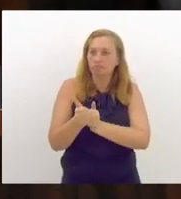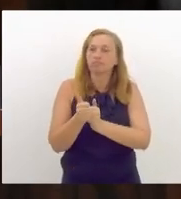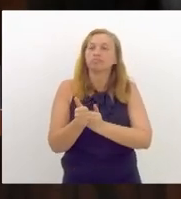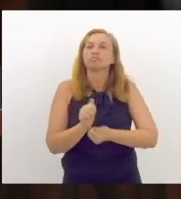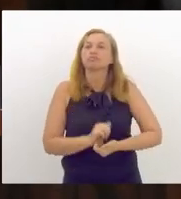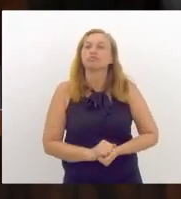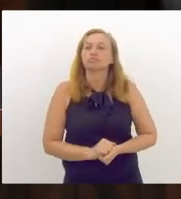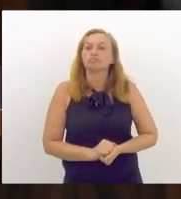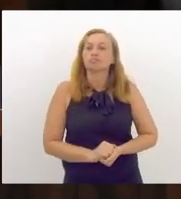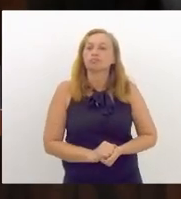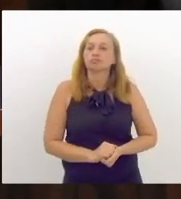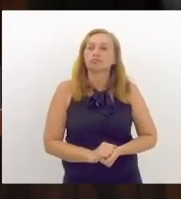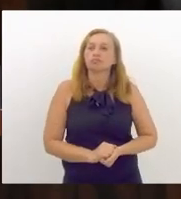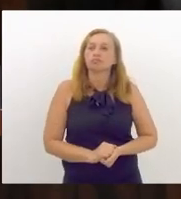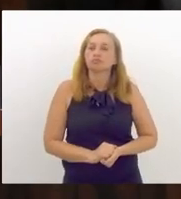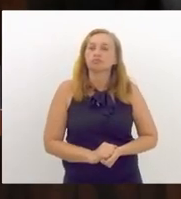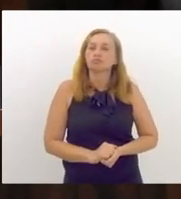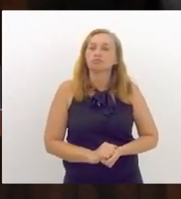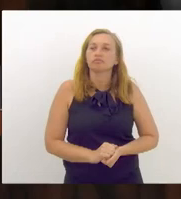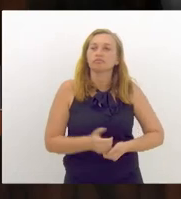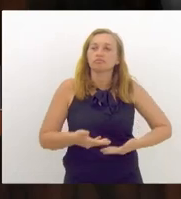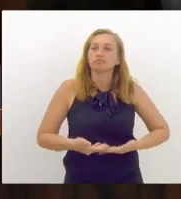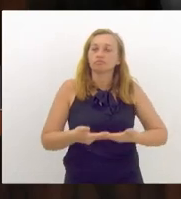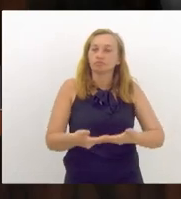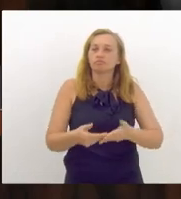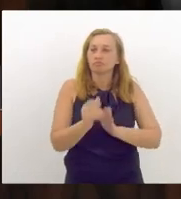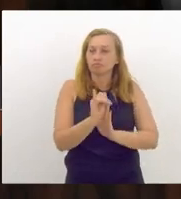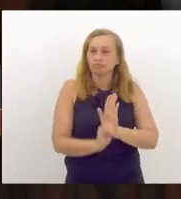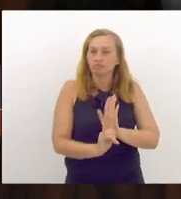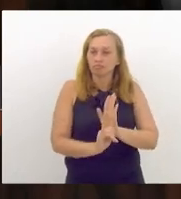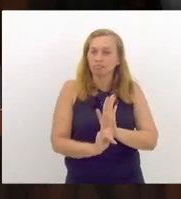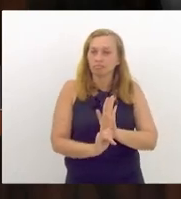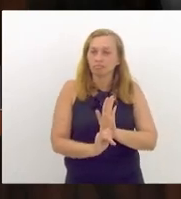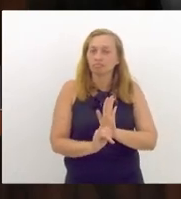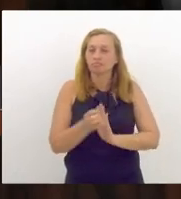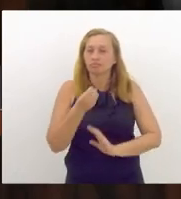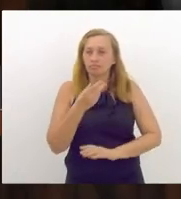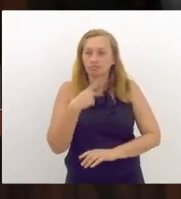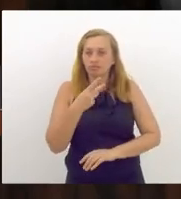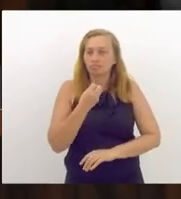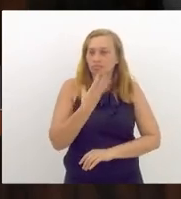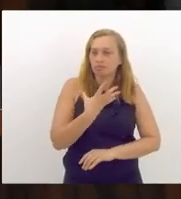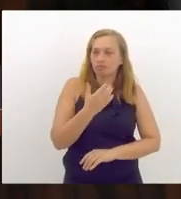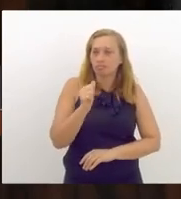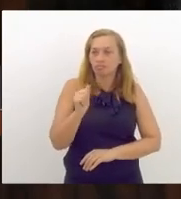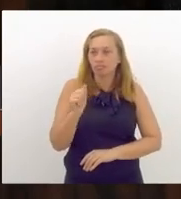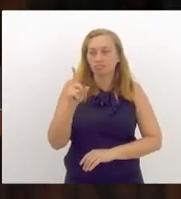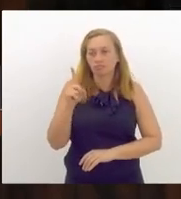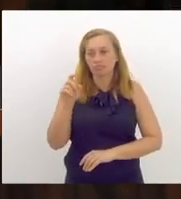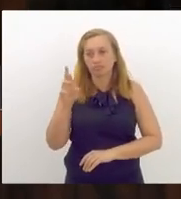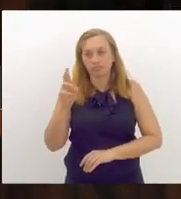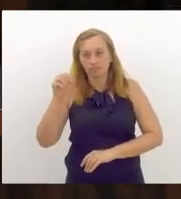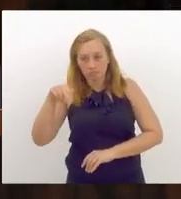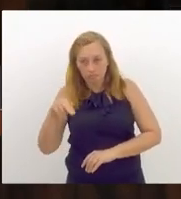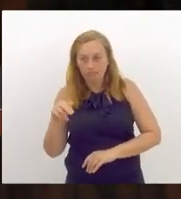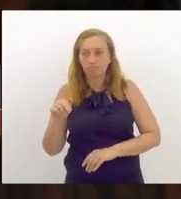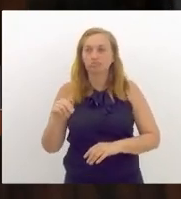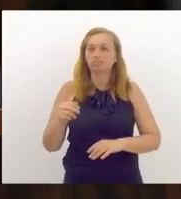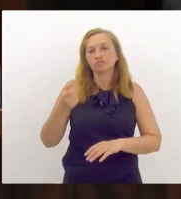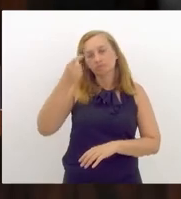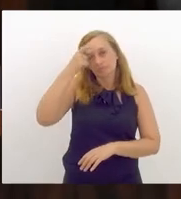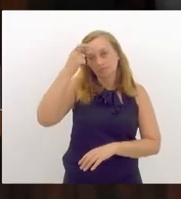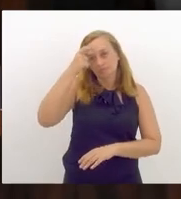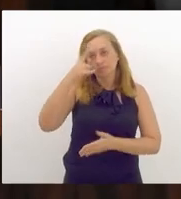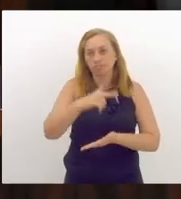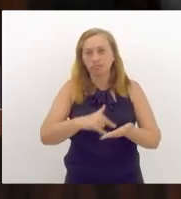a nossa entrega desse relatório que Como disse muito bem que o Aderson é um documento de memória